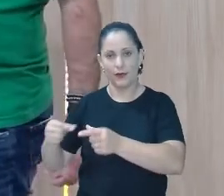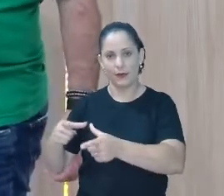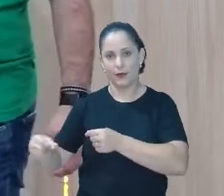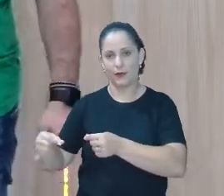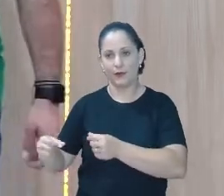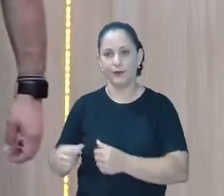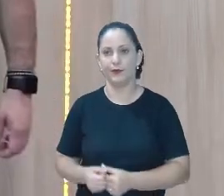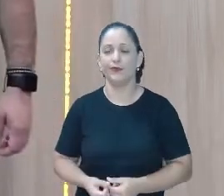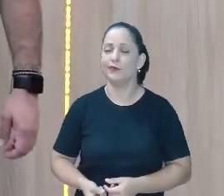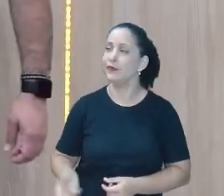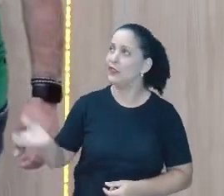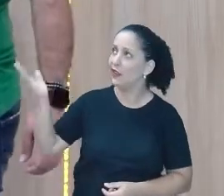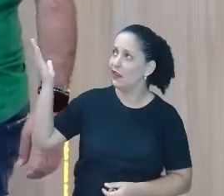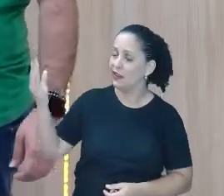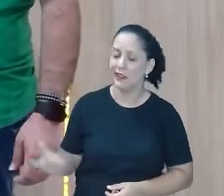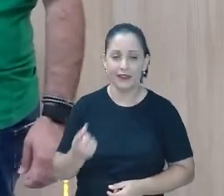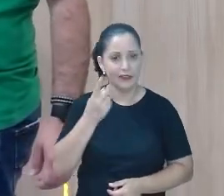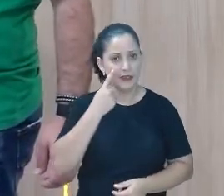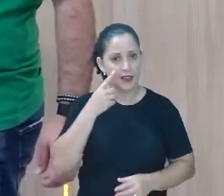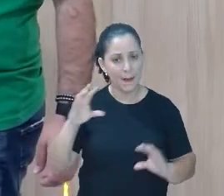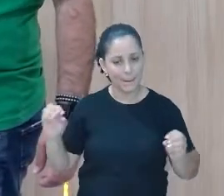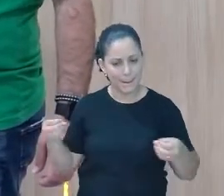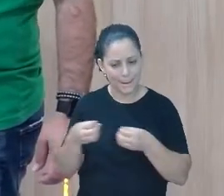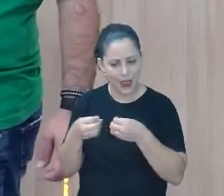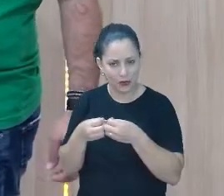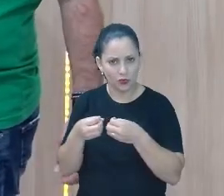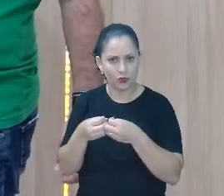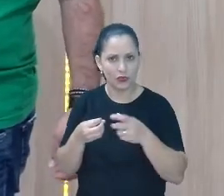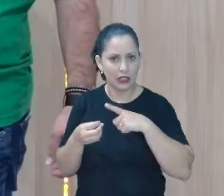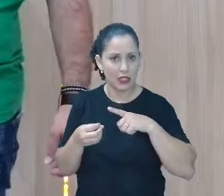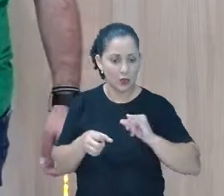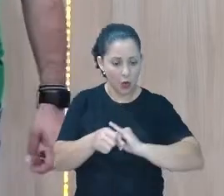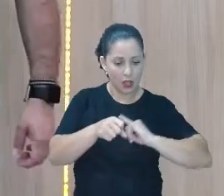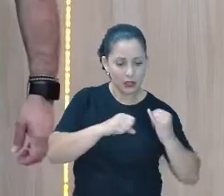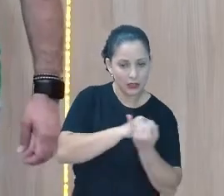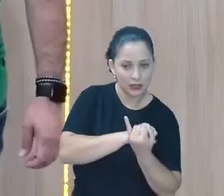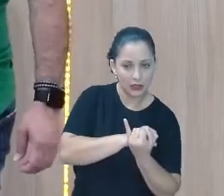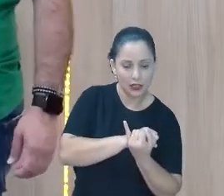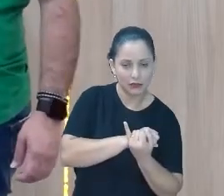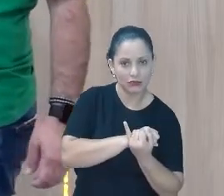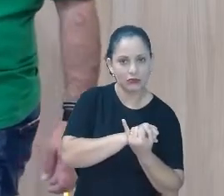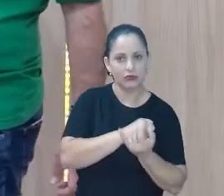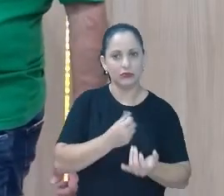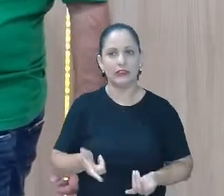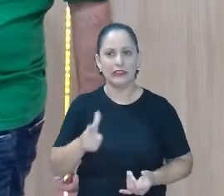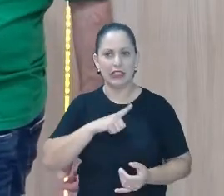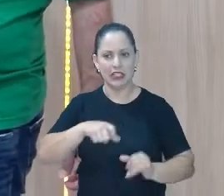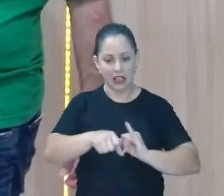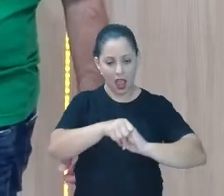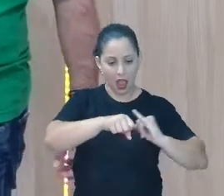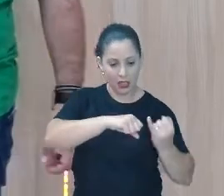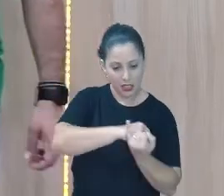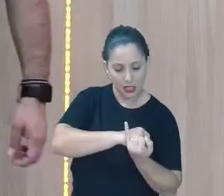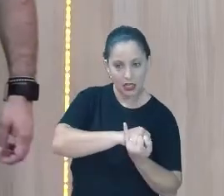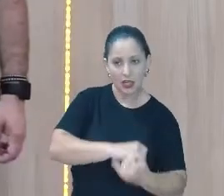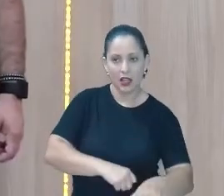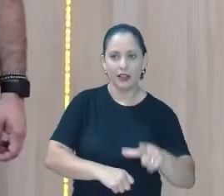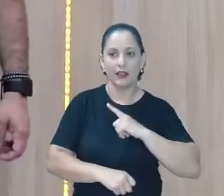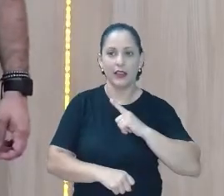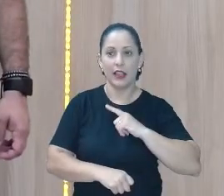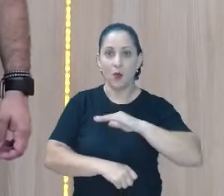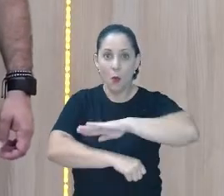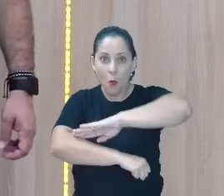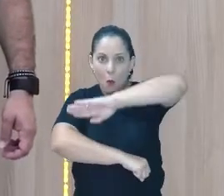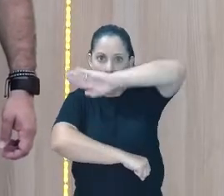aqui a gente tem a ilha. Então, quando a gente observa a ilha, vejam, a ilha, ela tem aqui um